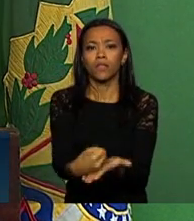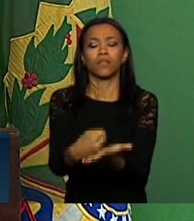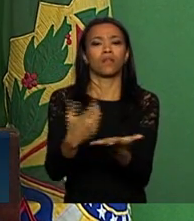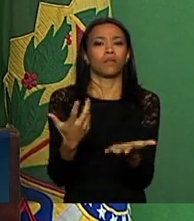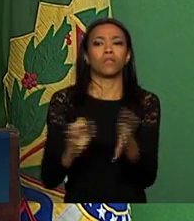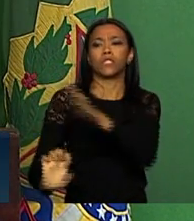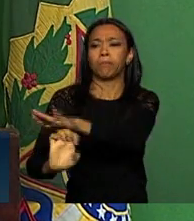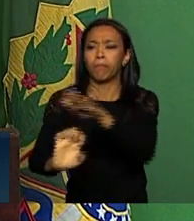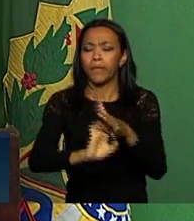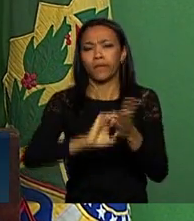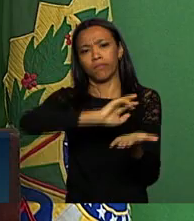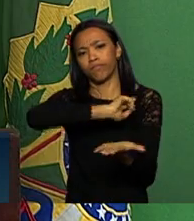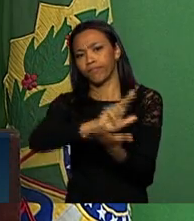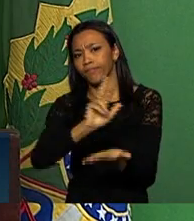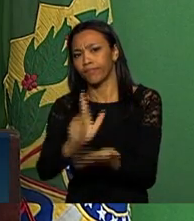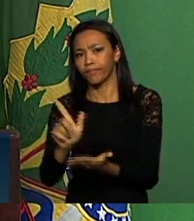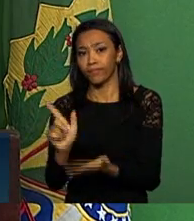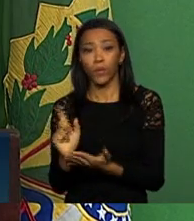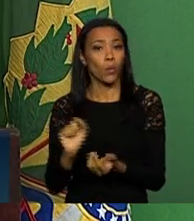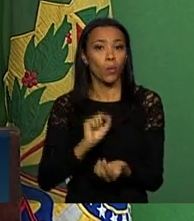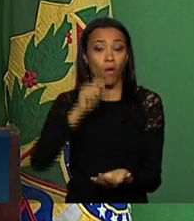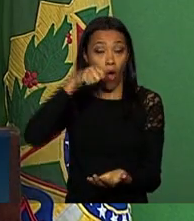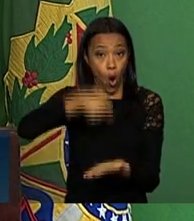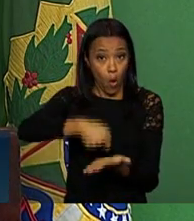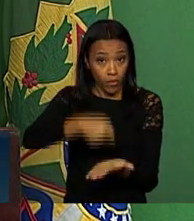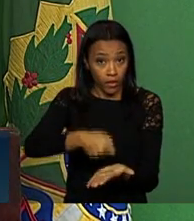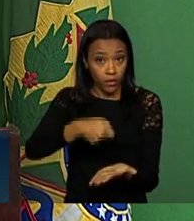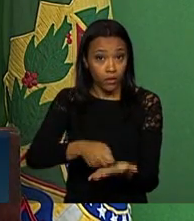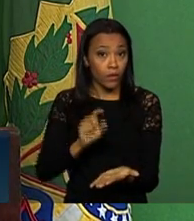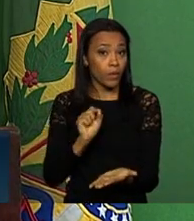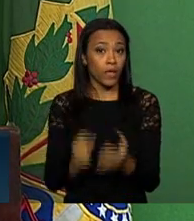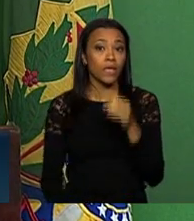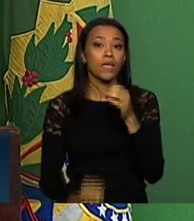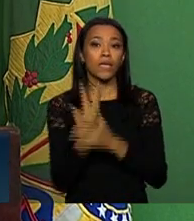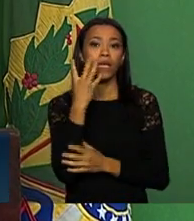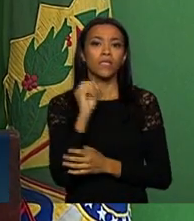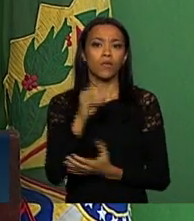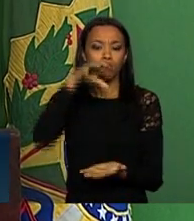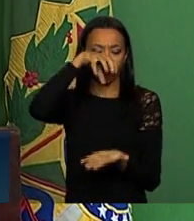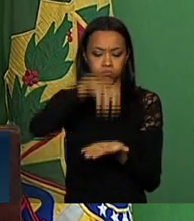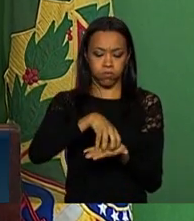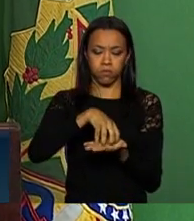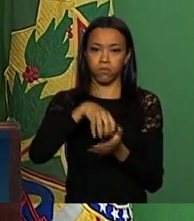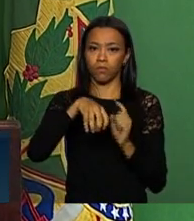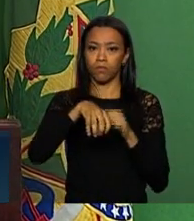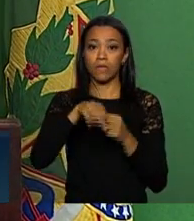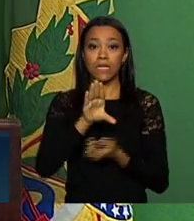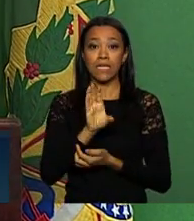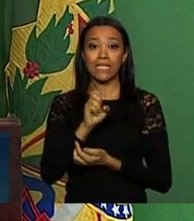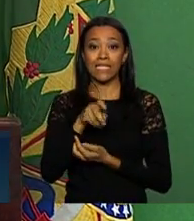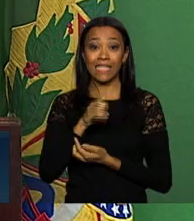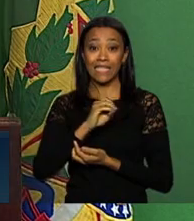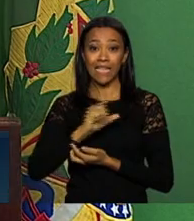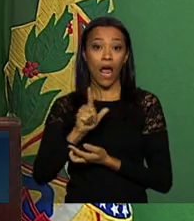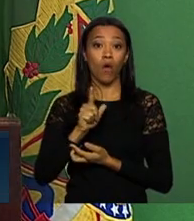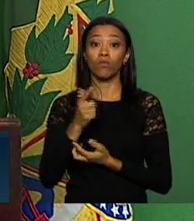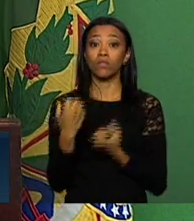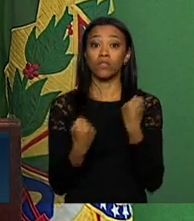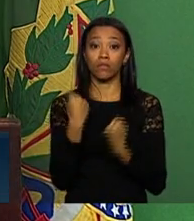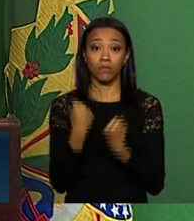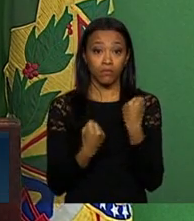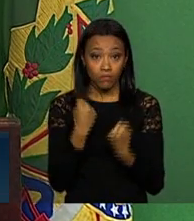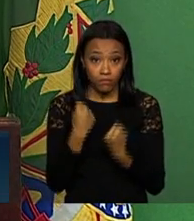terceiros tornando obrigatória a criação da central de automóveis por Ministérios com vista